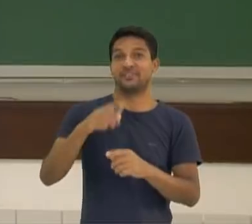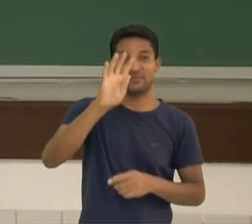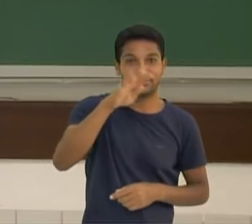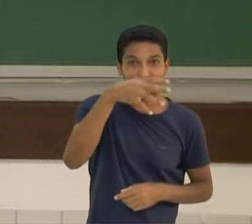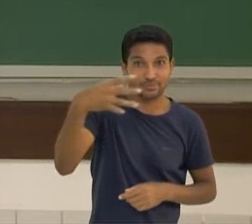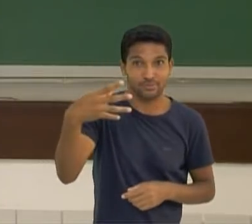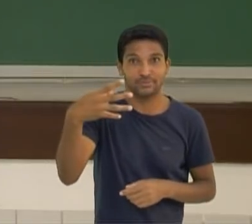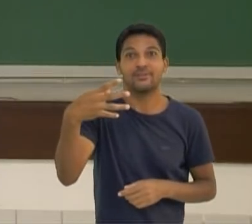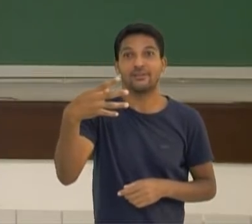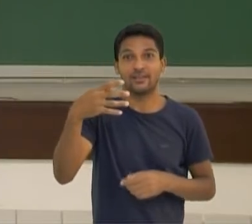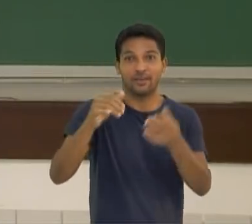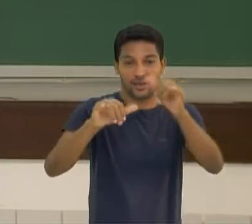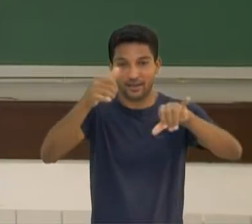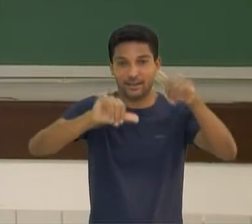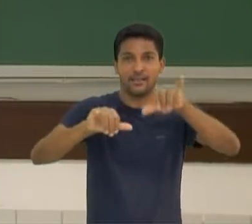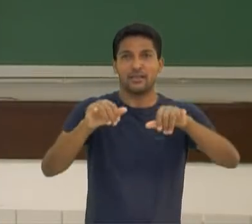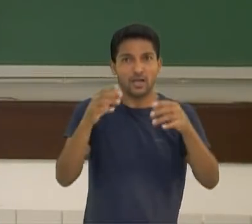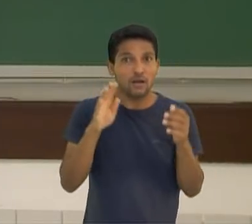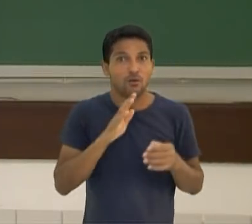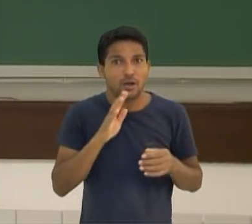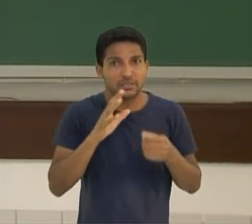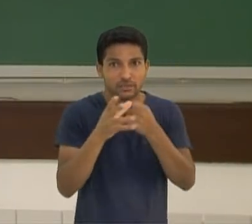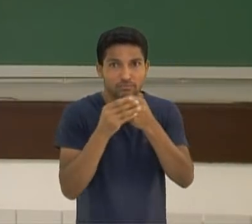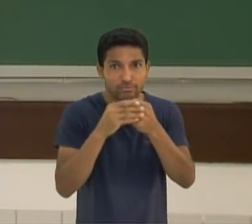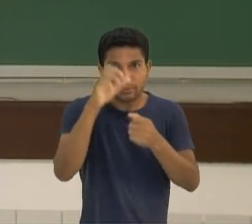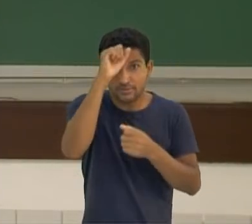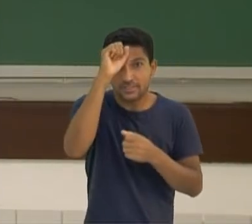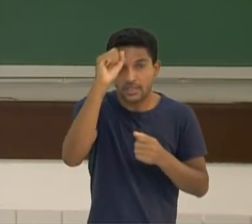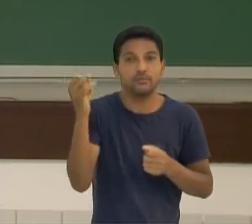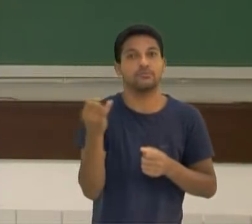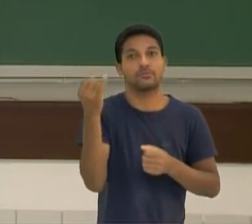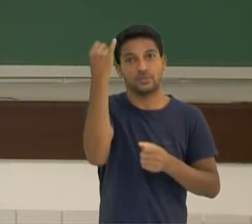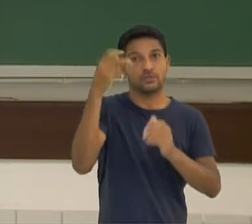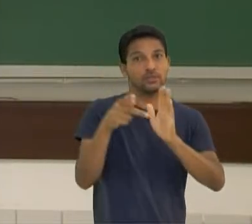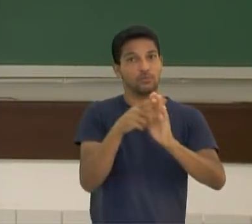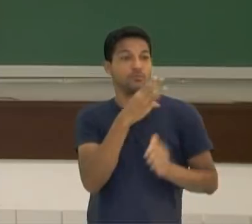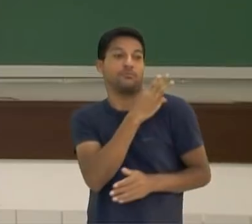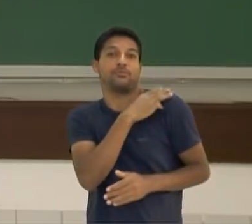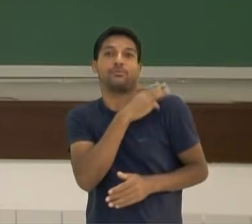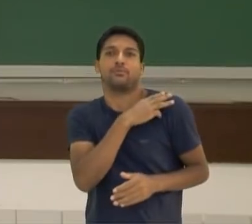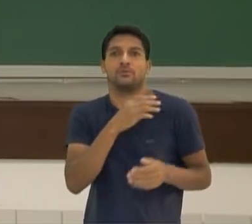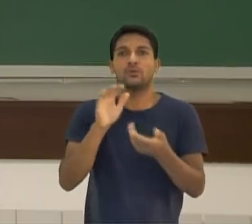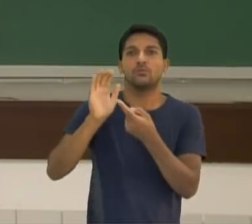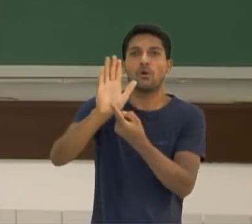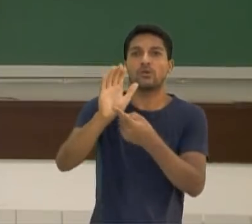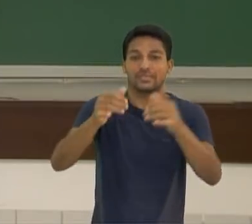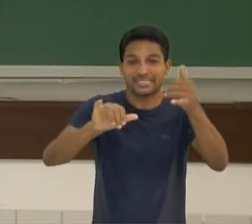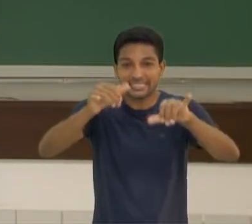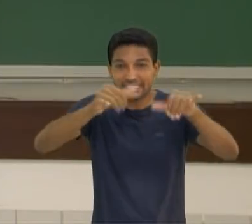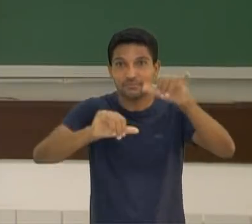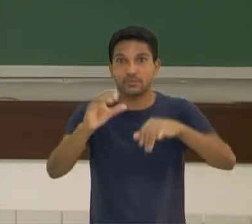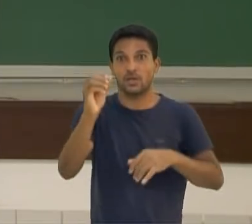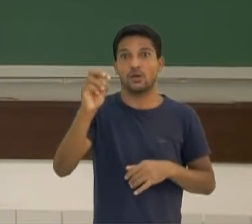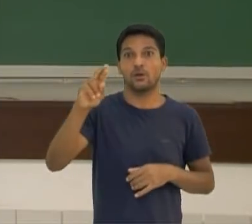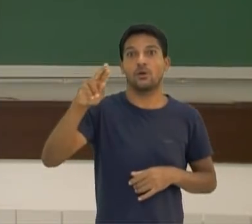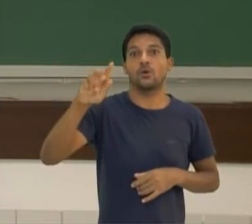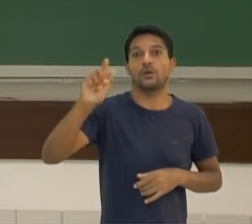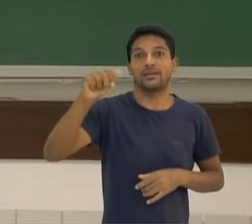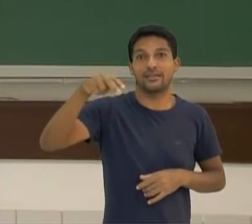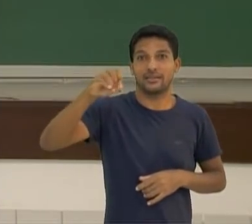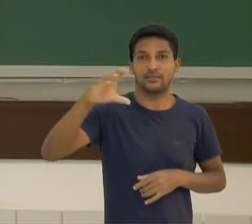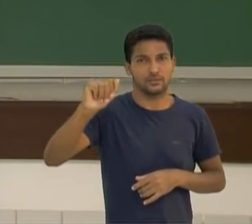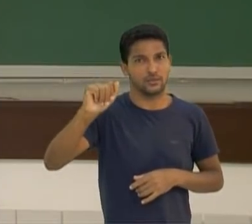que vem do conteúdo da terceira série, que é a parte de química orgânica, beleza? Então, se você não conhecer